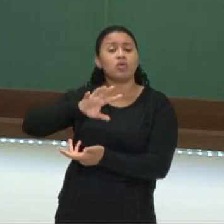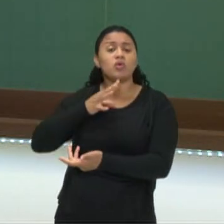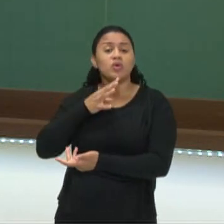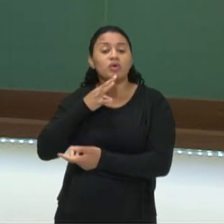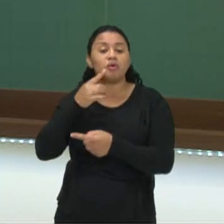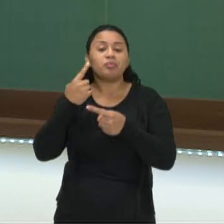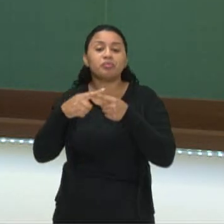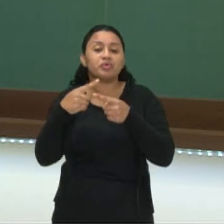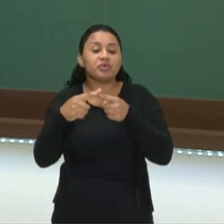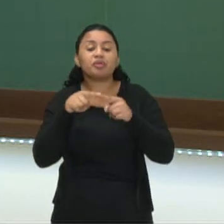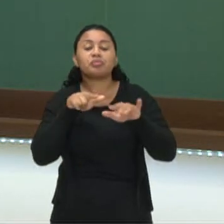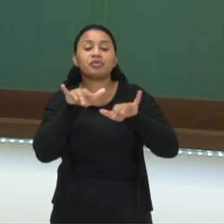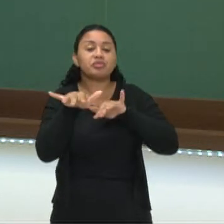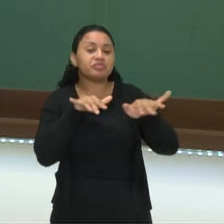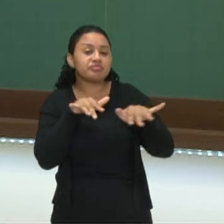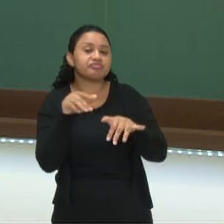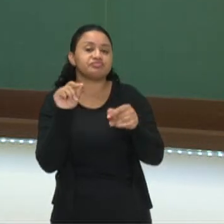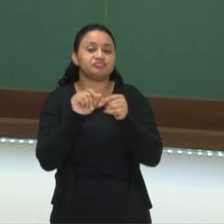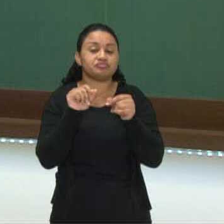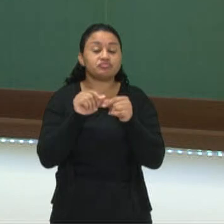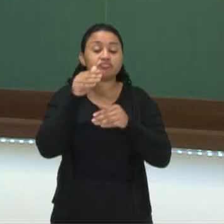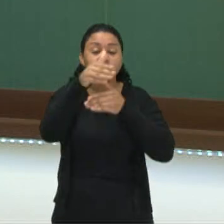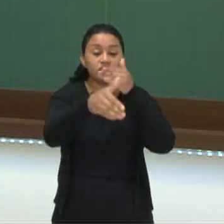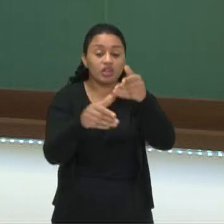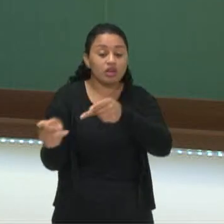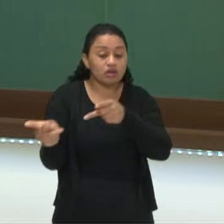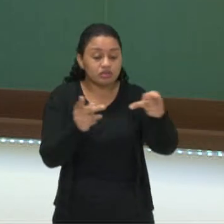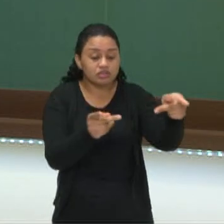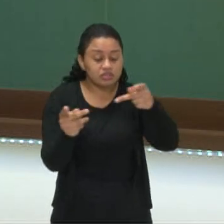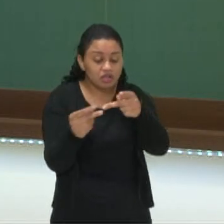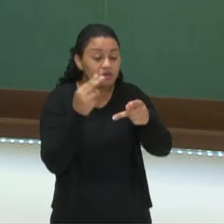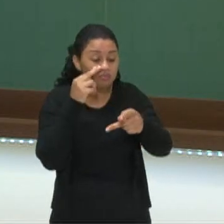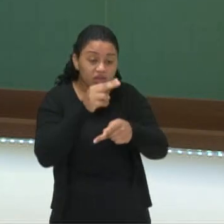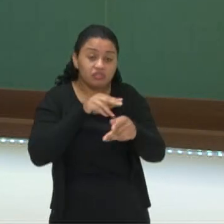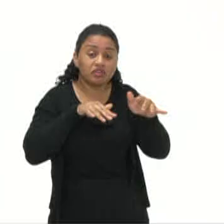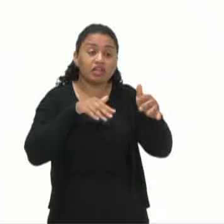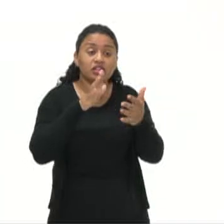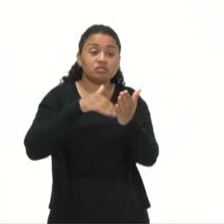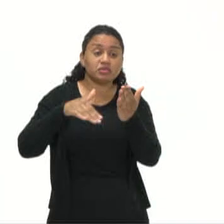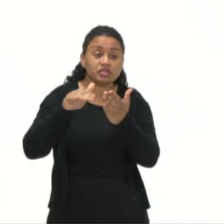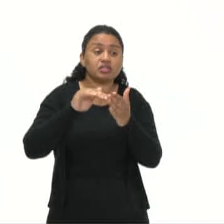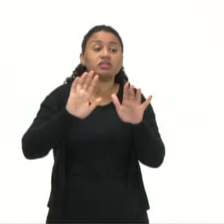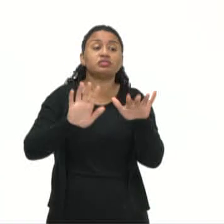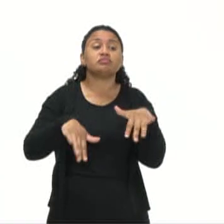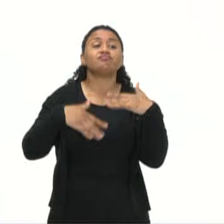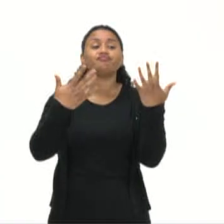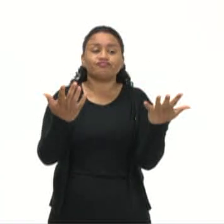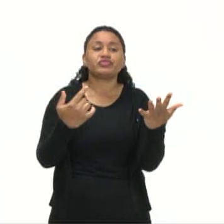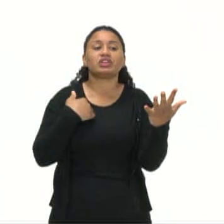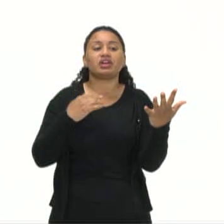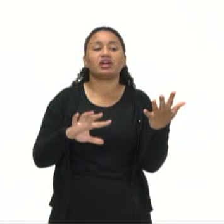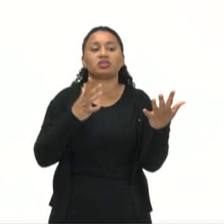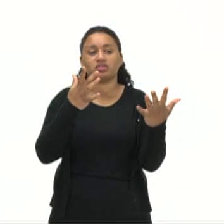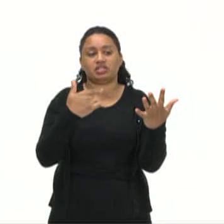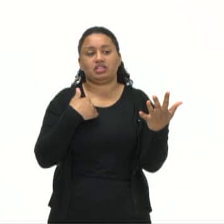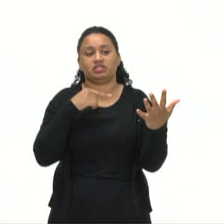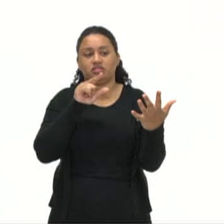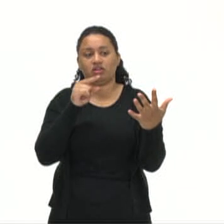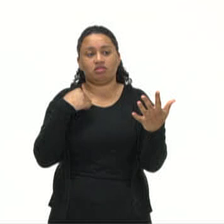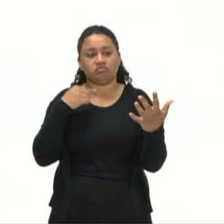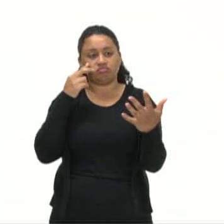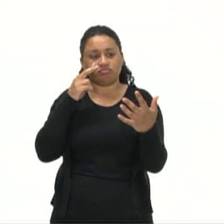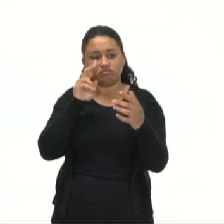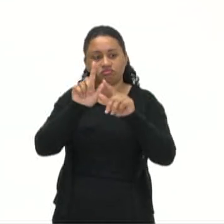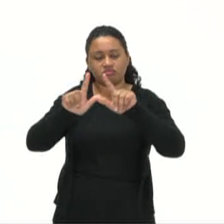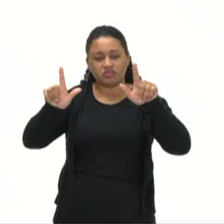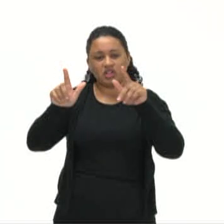essa movimentação. Então, as pessoas iam no estúdio dele para ver ele pintando, para ver essa movimentação dele. Até que, infelizmente, aqui um pedacinho